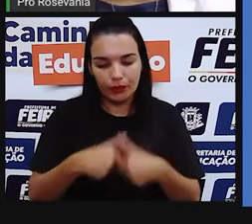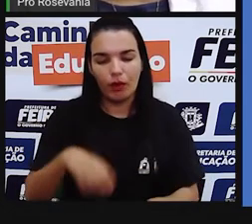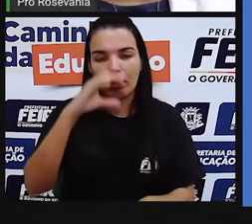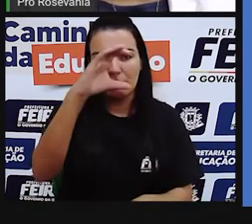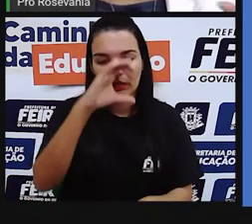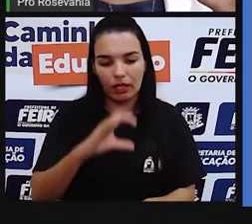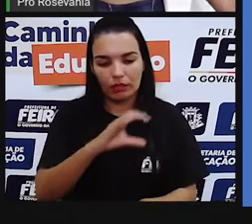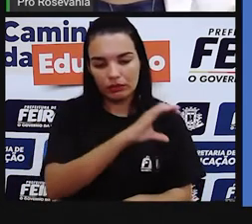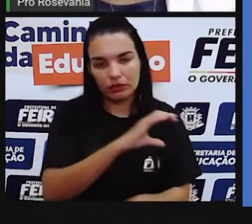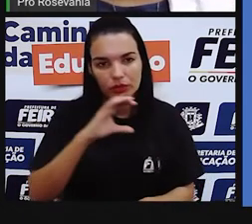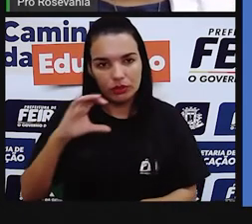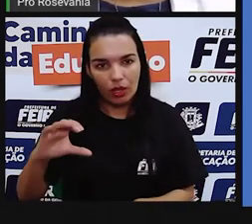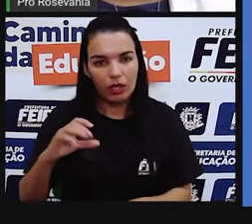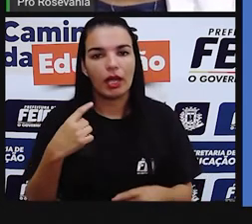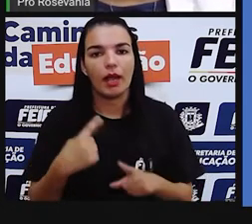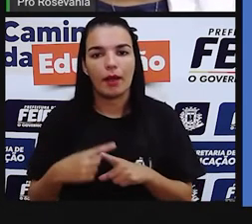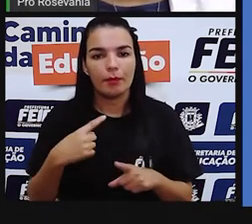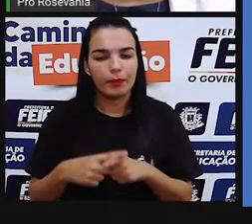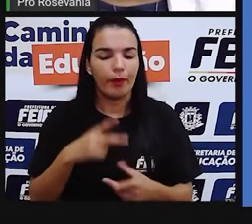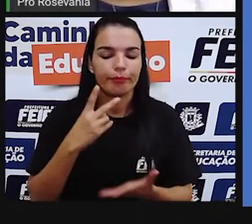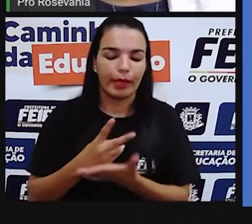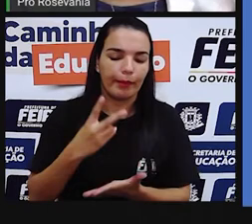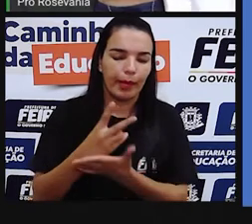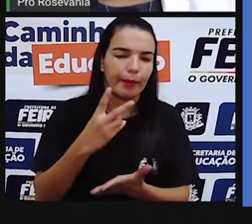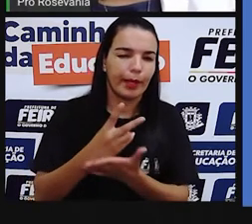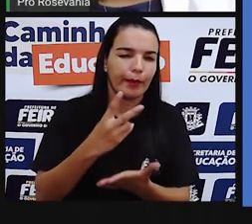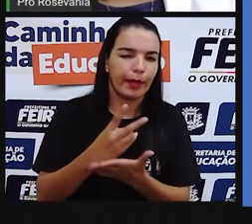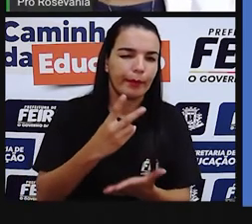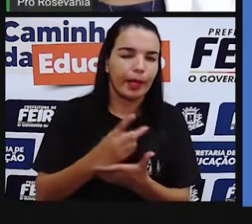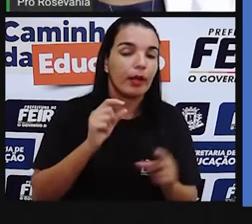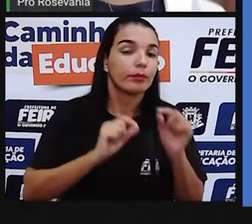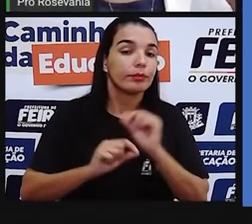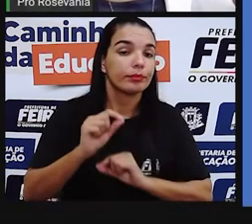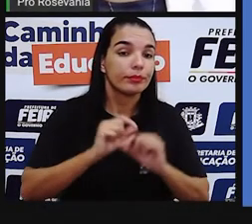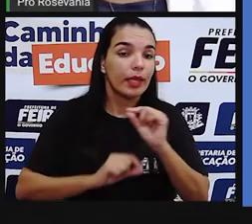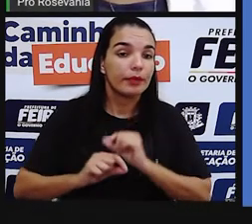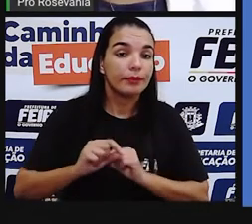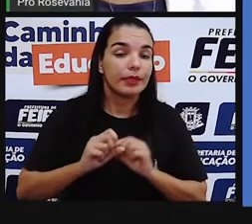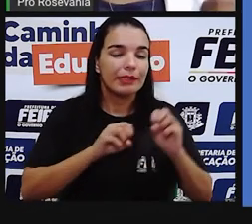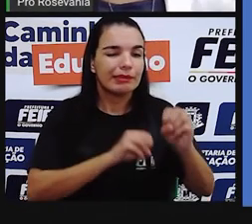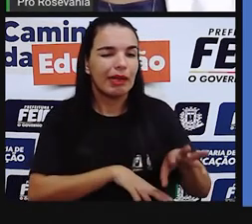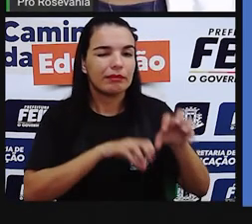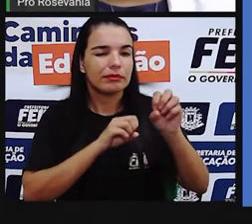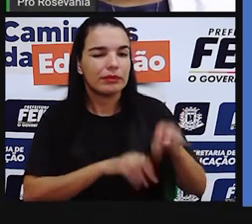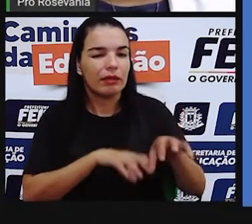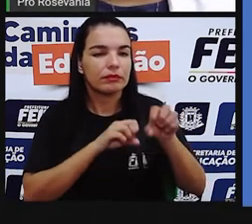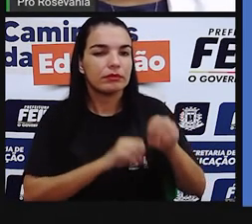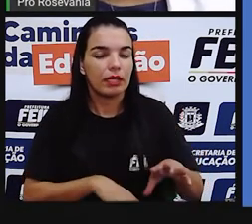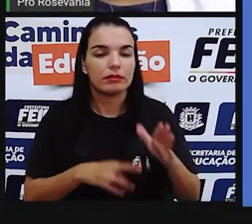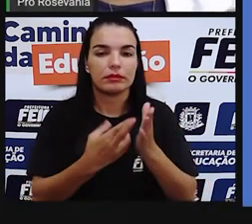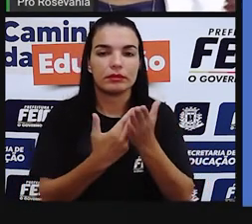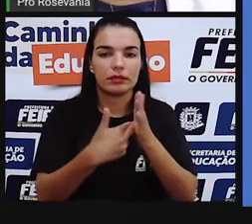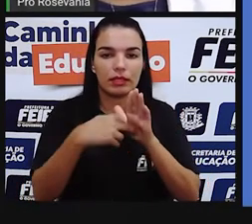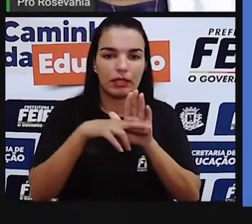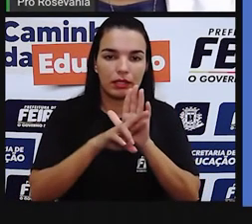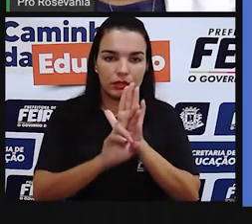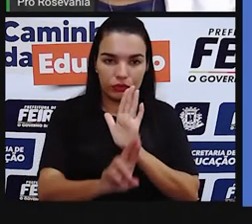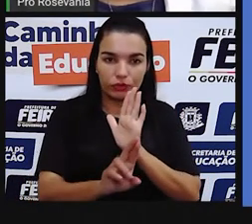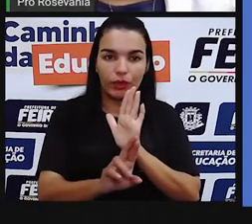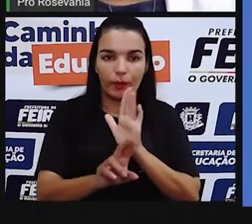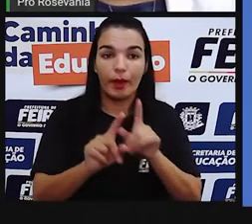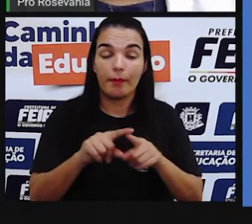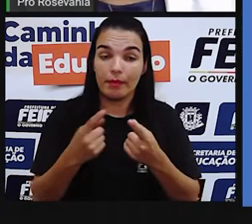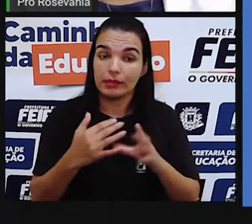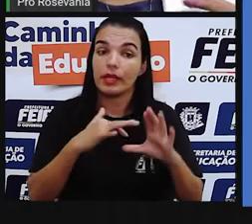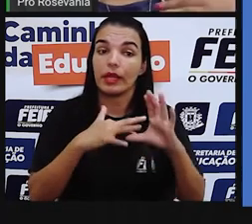né, quase que um equilíbrio entre os protestantes e os católicos. Mas ainda assim, é uma característica de você encontrar